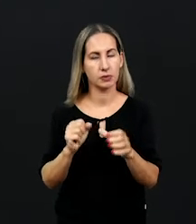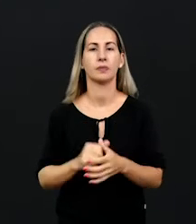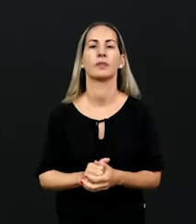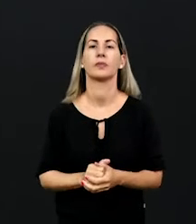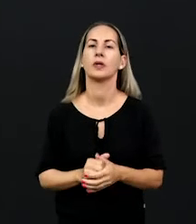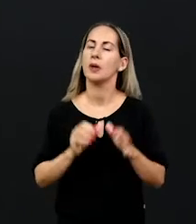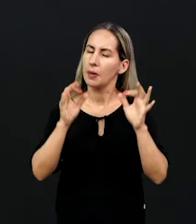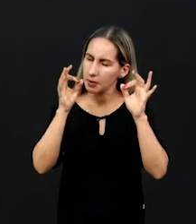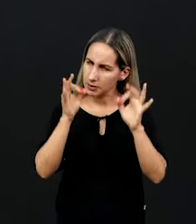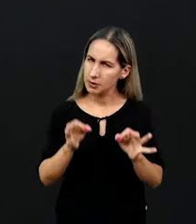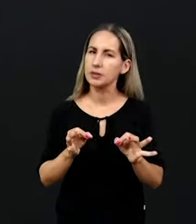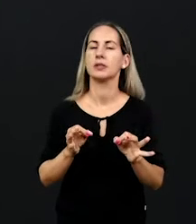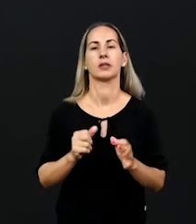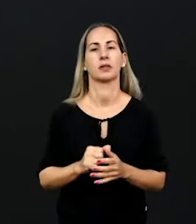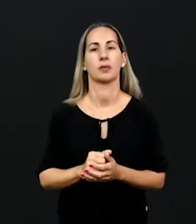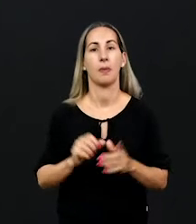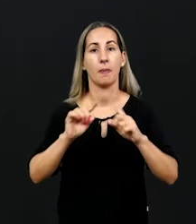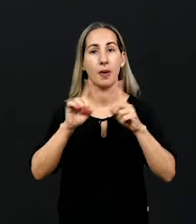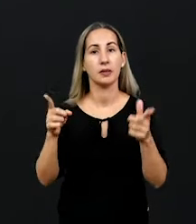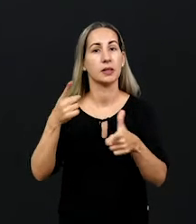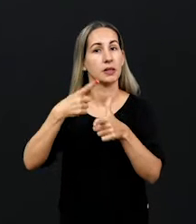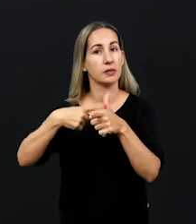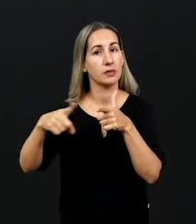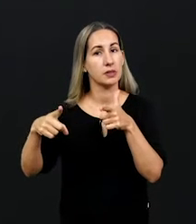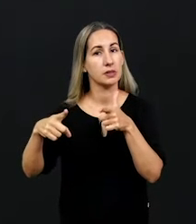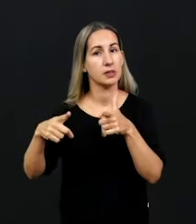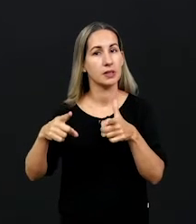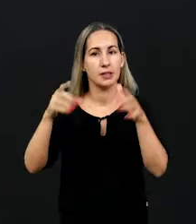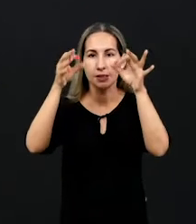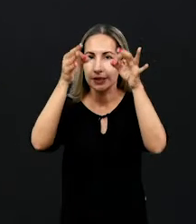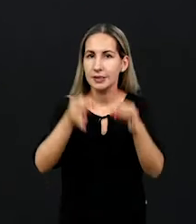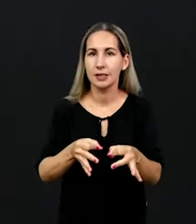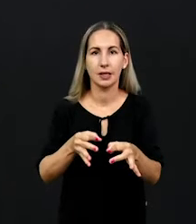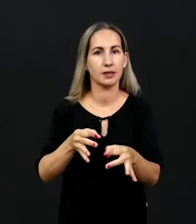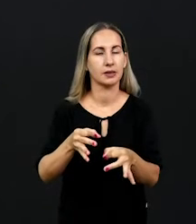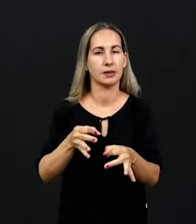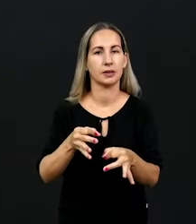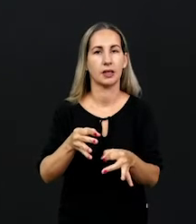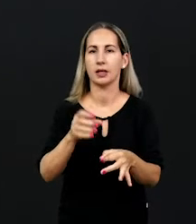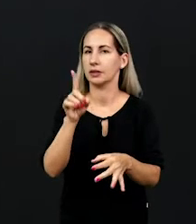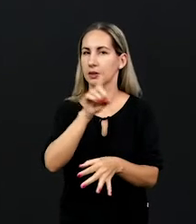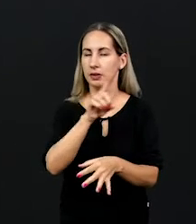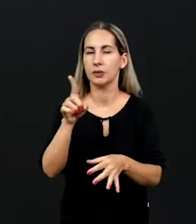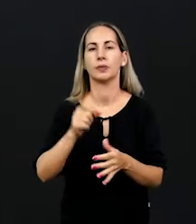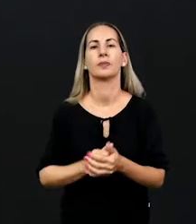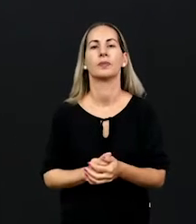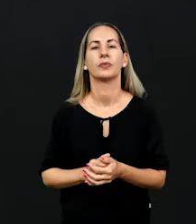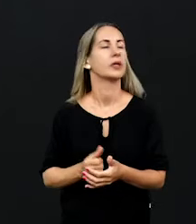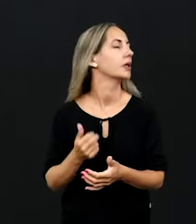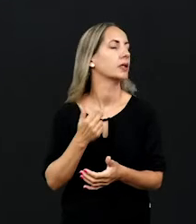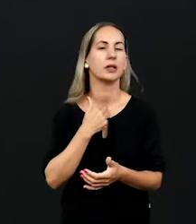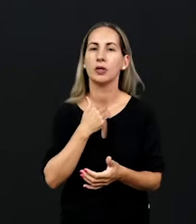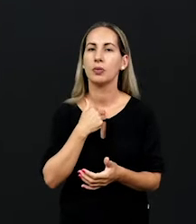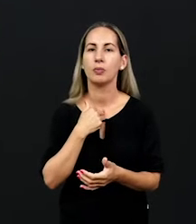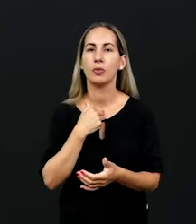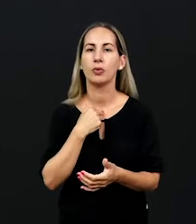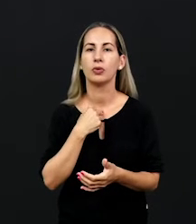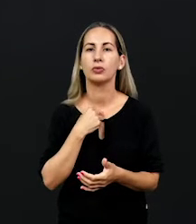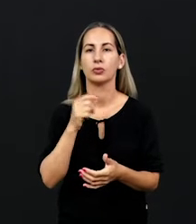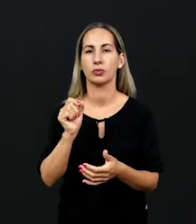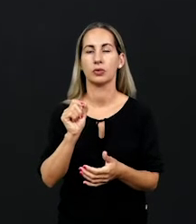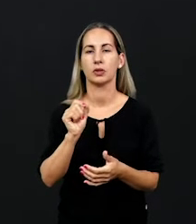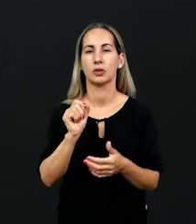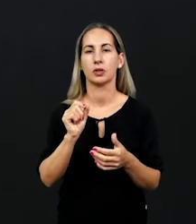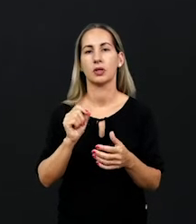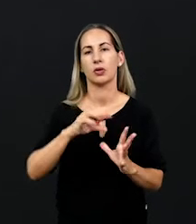Com toda certeza. Só que essa divisão ela não é exata. Não sendo exata, eu não posso considerá-la, então,